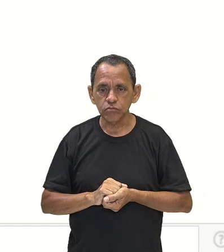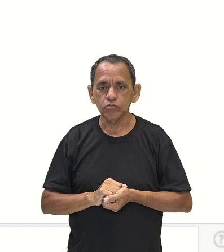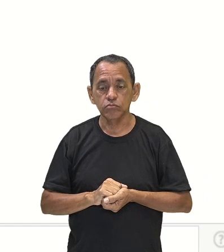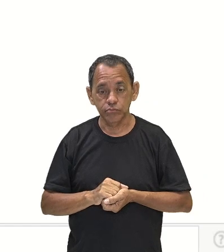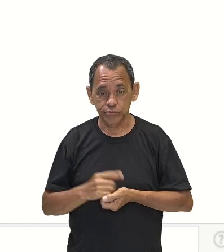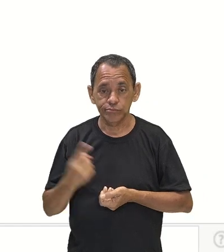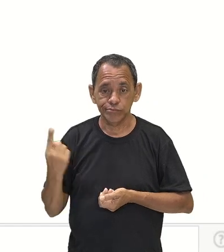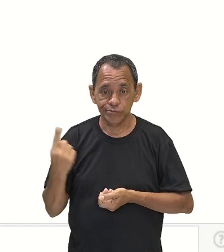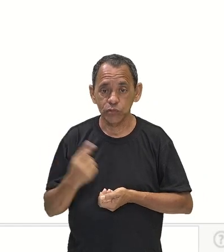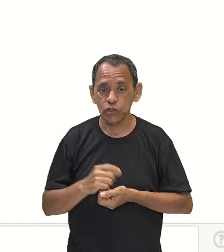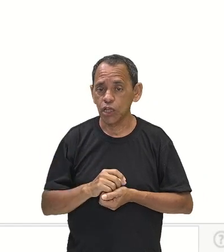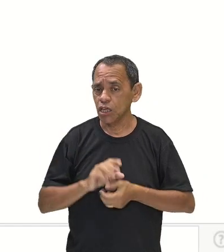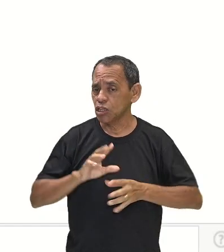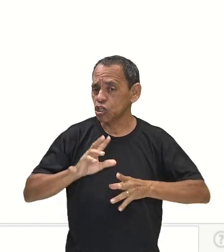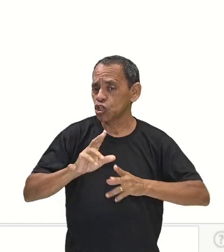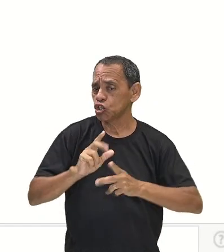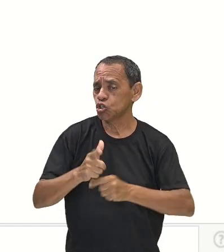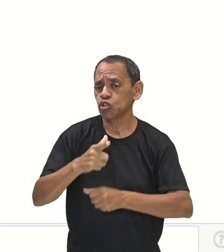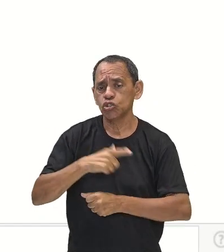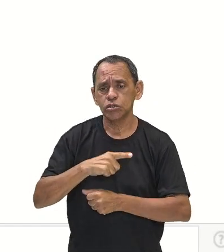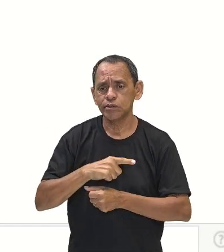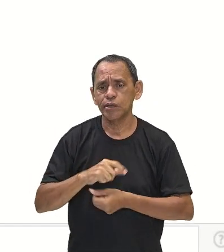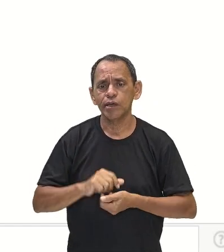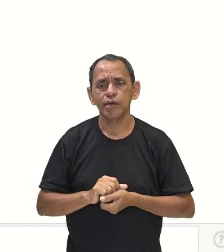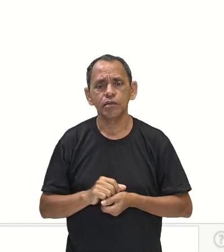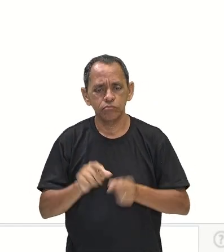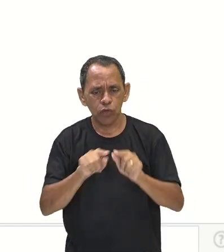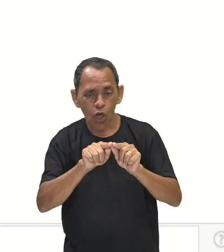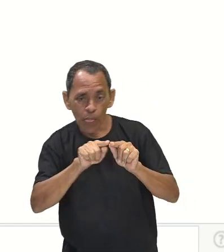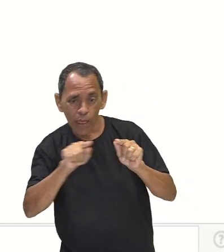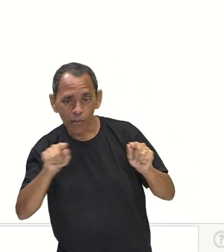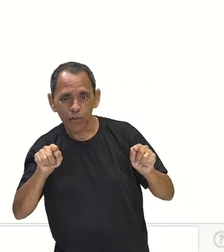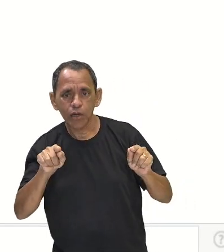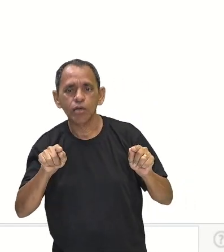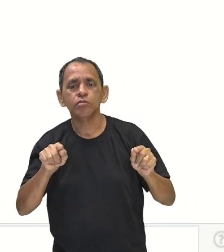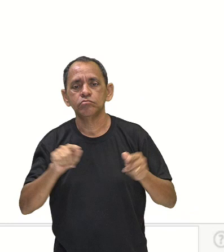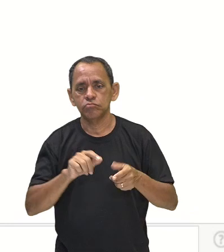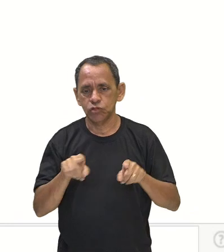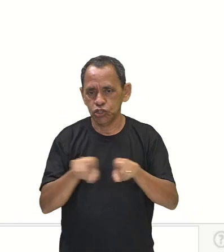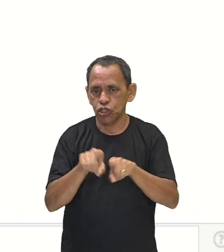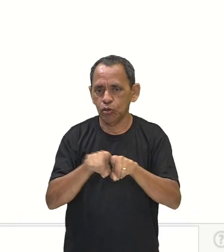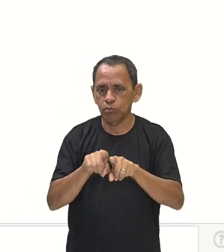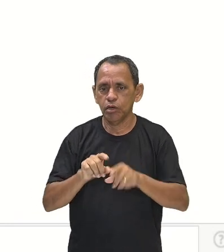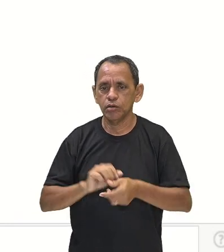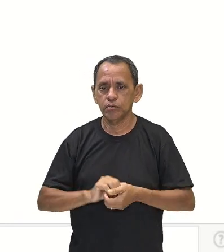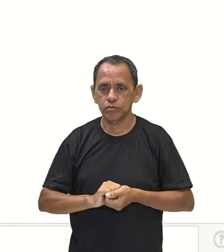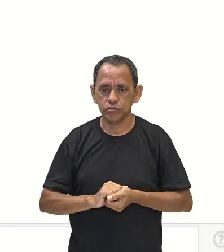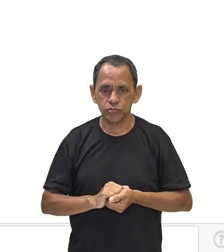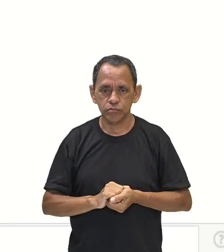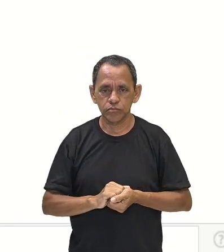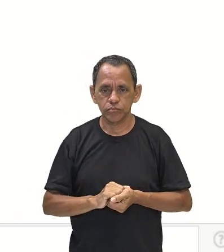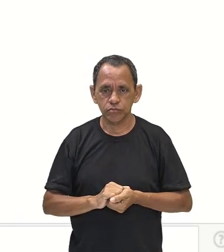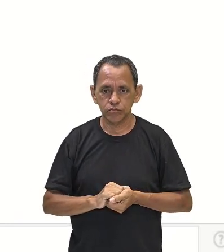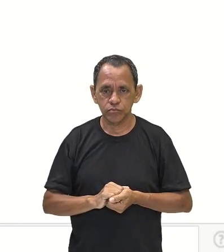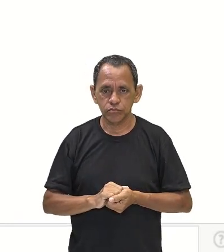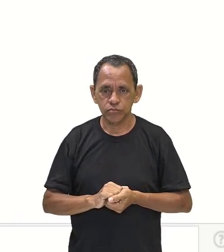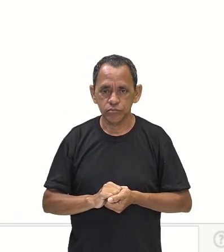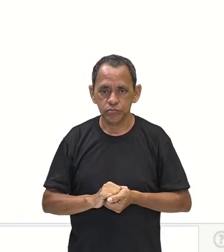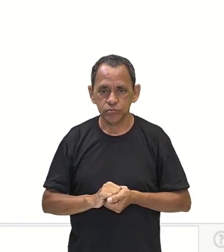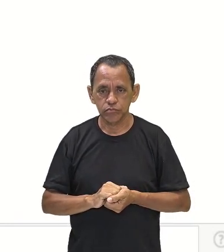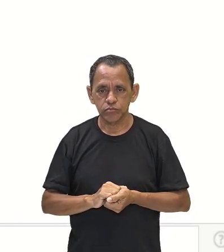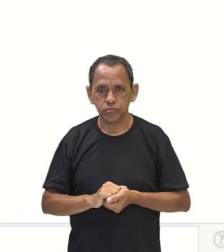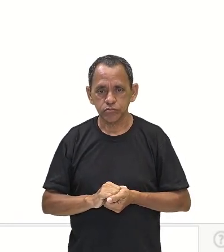5. Todos eles têm a mesma medida. Consequentemente, se tratando de um triângulo equilátero, ele